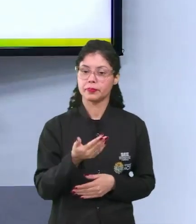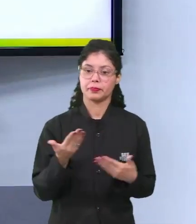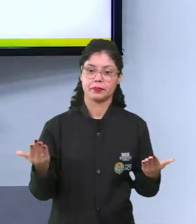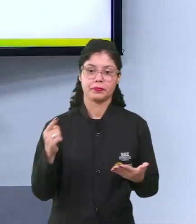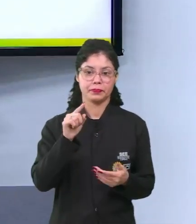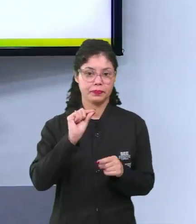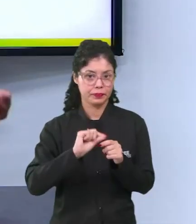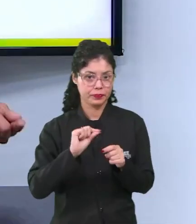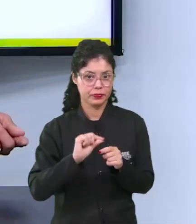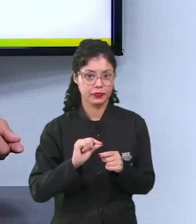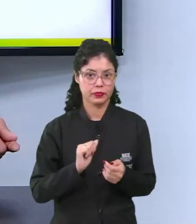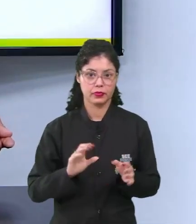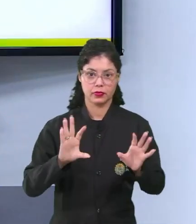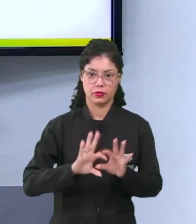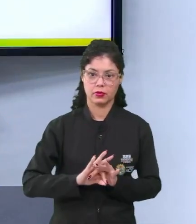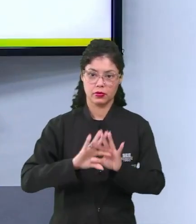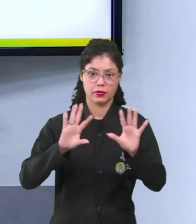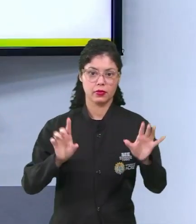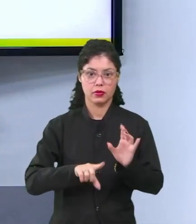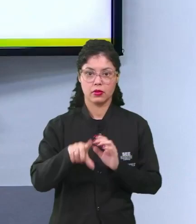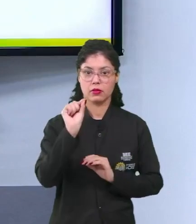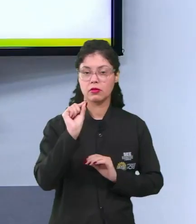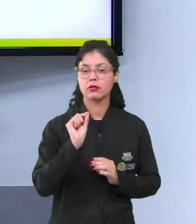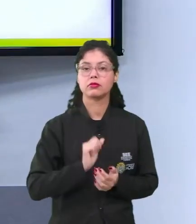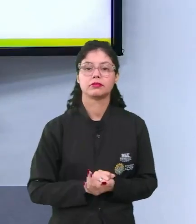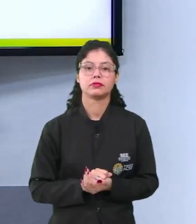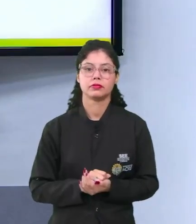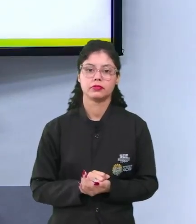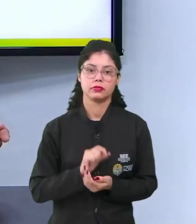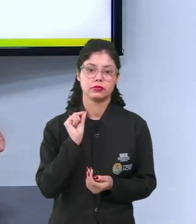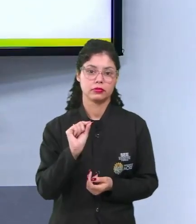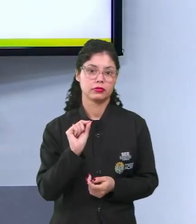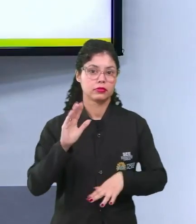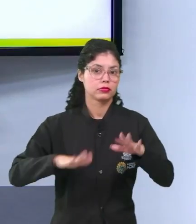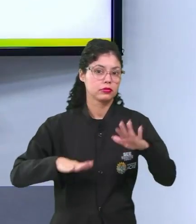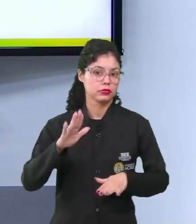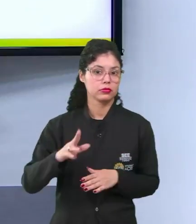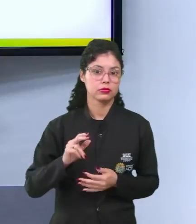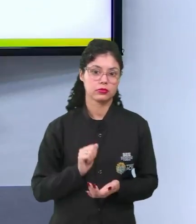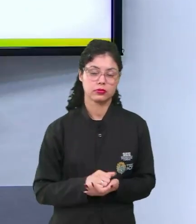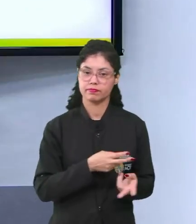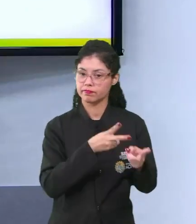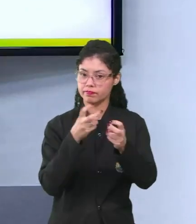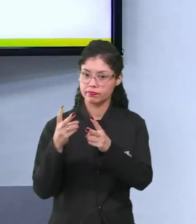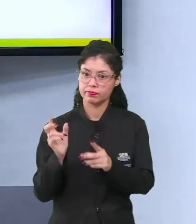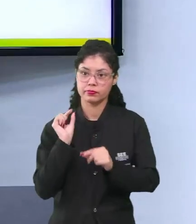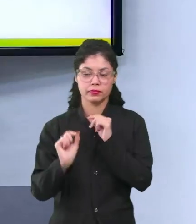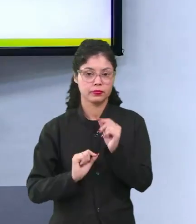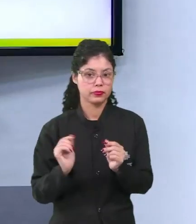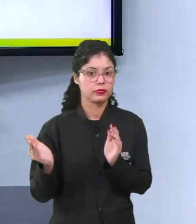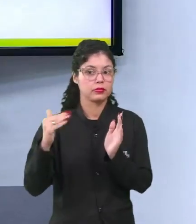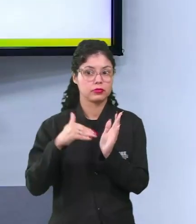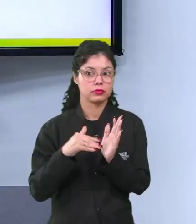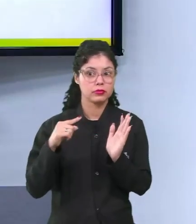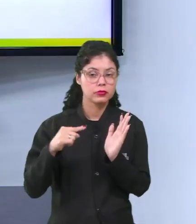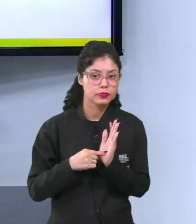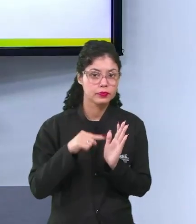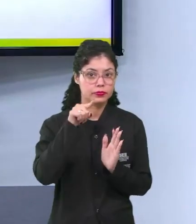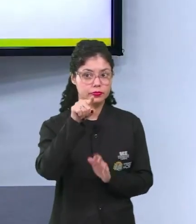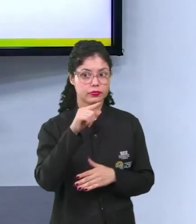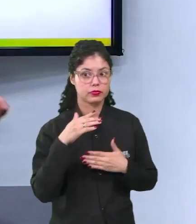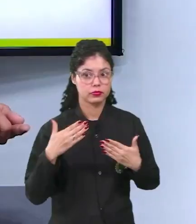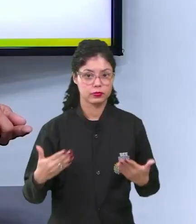você faz livremente as suas escolhas. O que muitas vezes você não percebe é até que ponto você